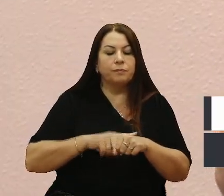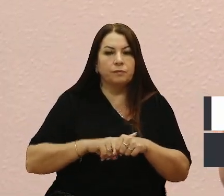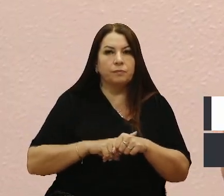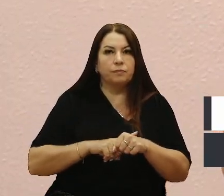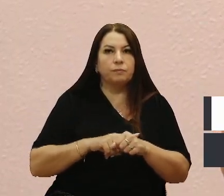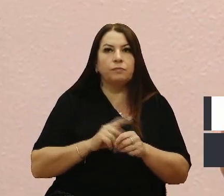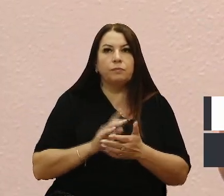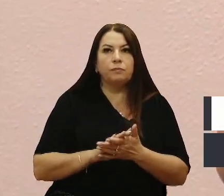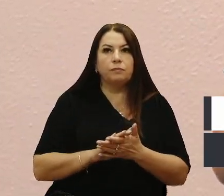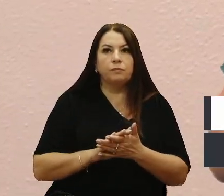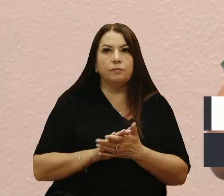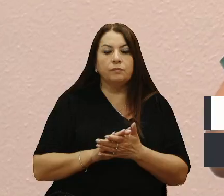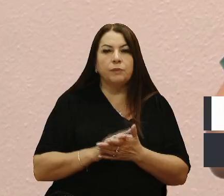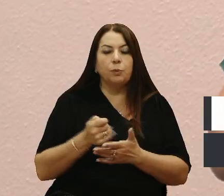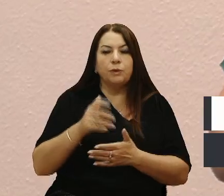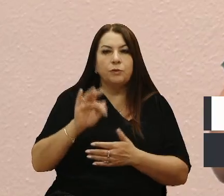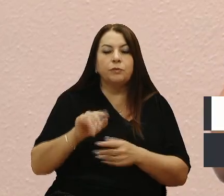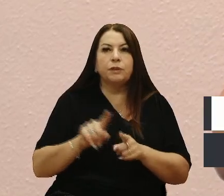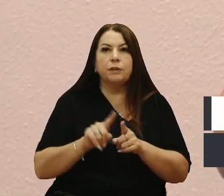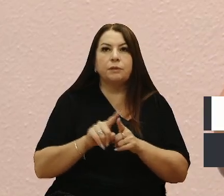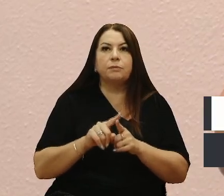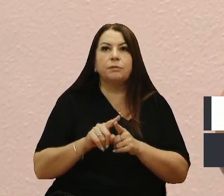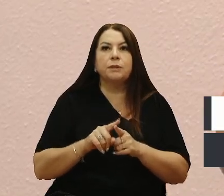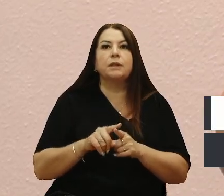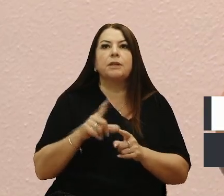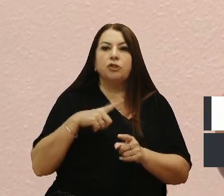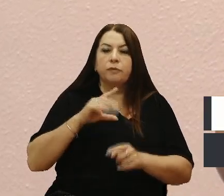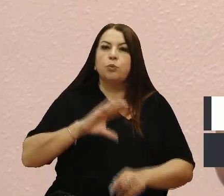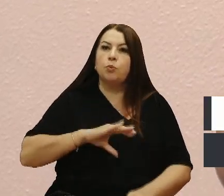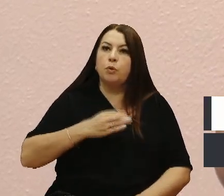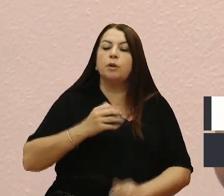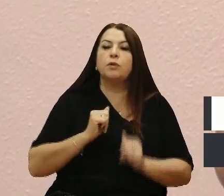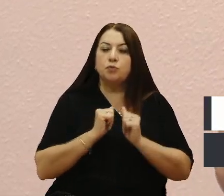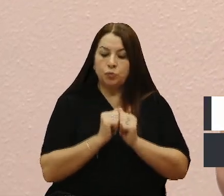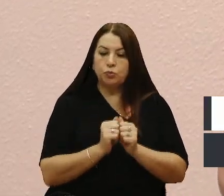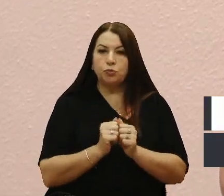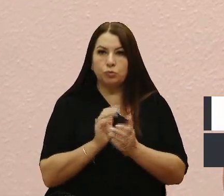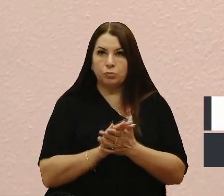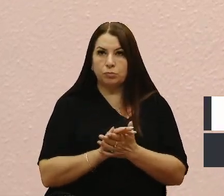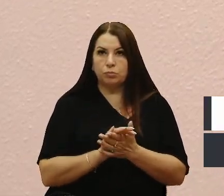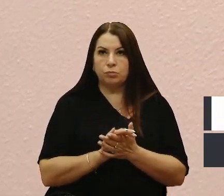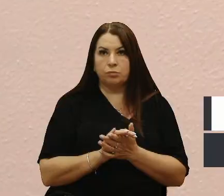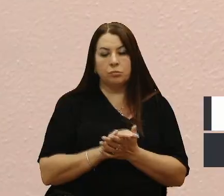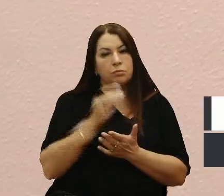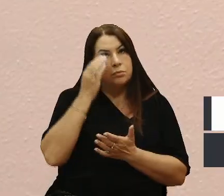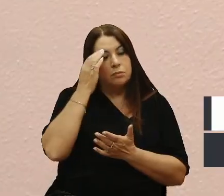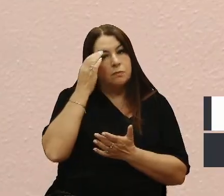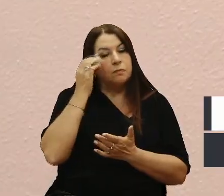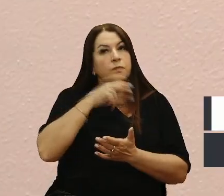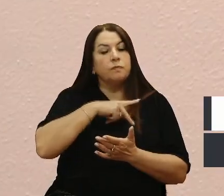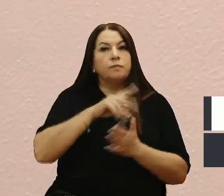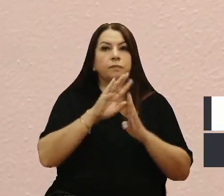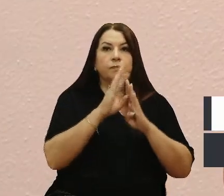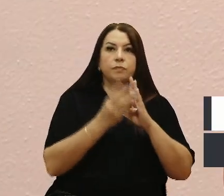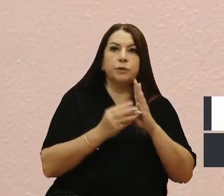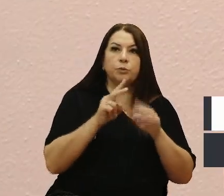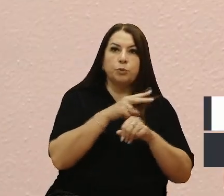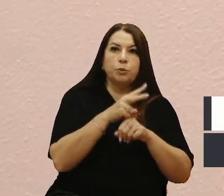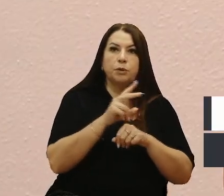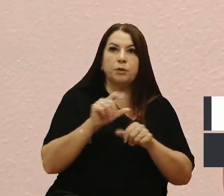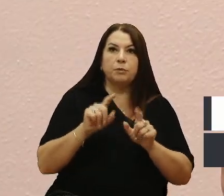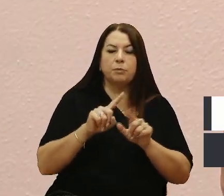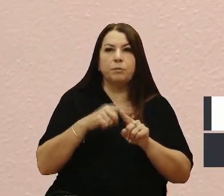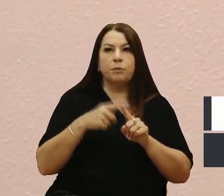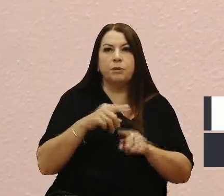seu tempo estava acabando, dizer que sim, tivemos coragem através de quando estávamos na presidência do SAMAI, fomos procurar no primeiro momento